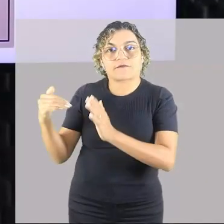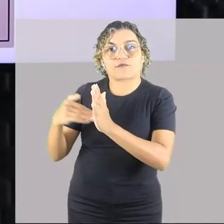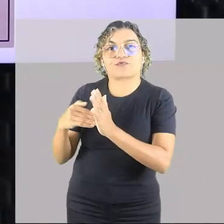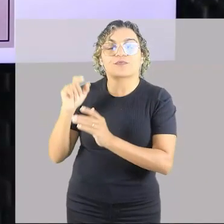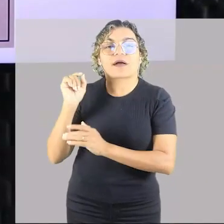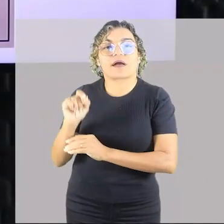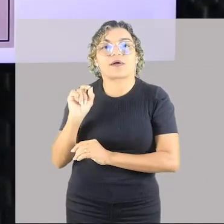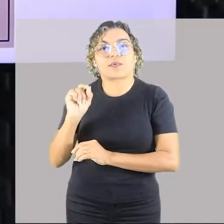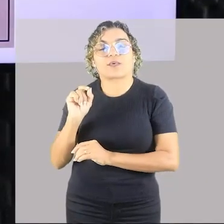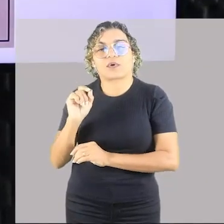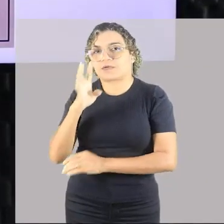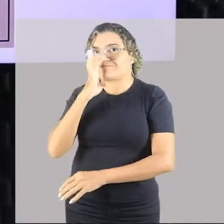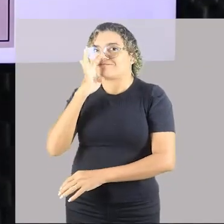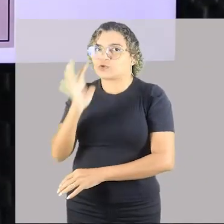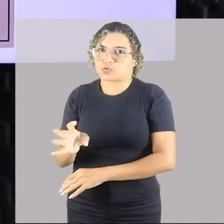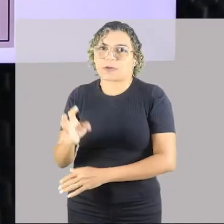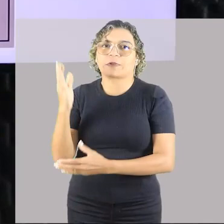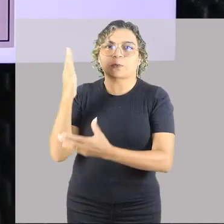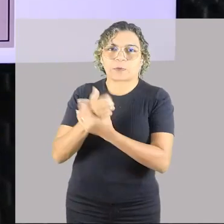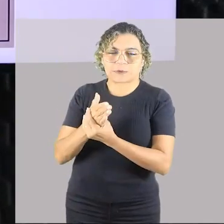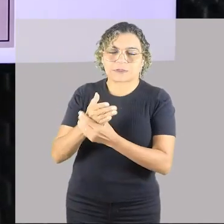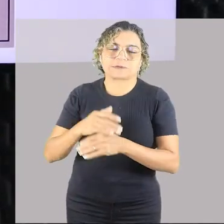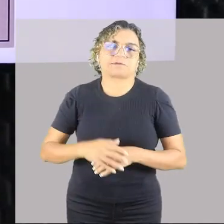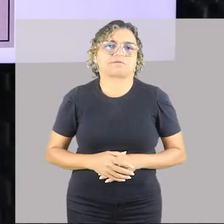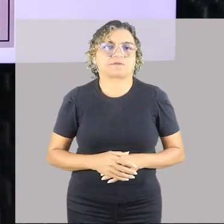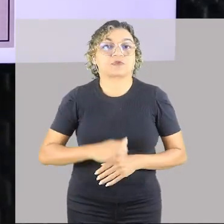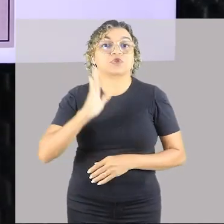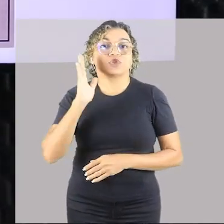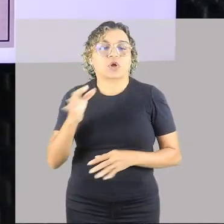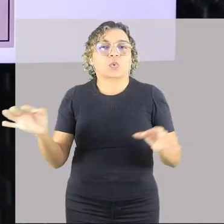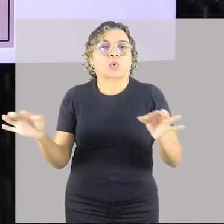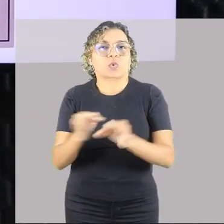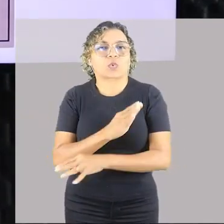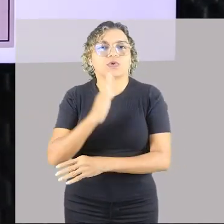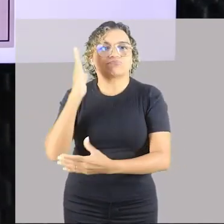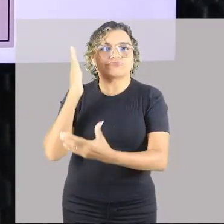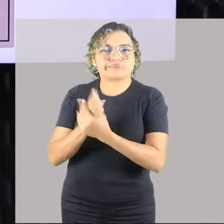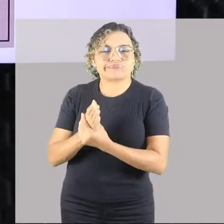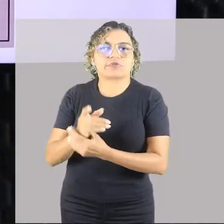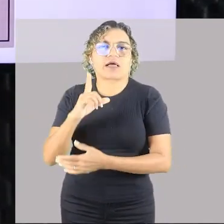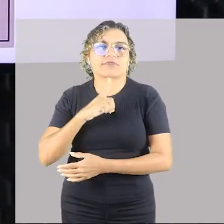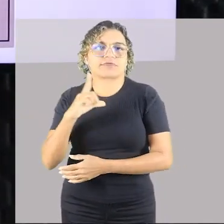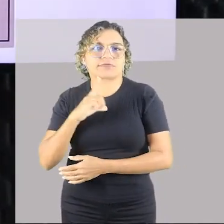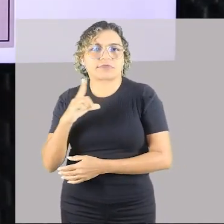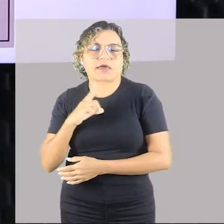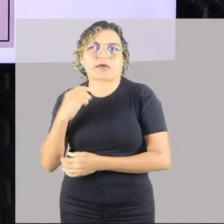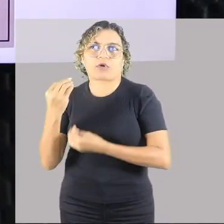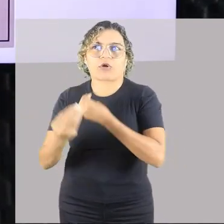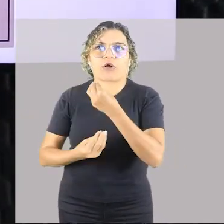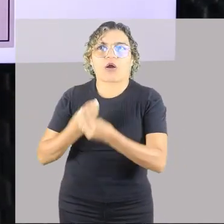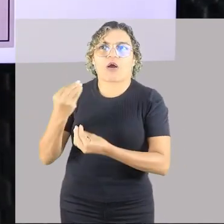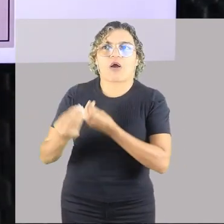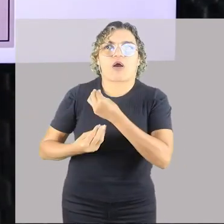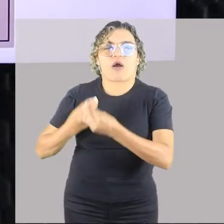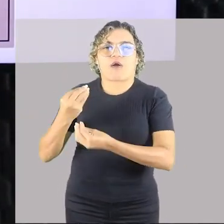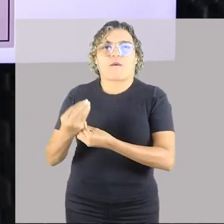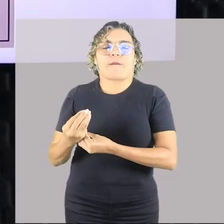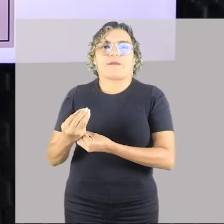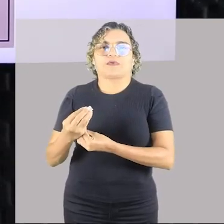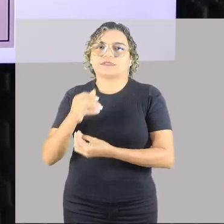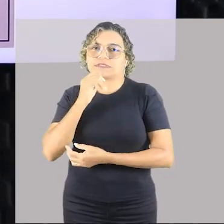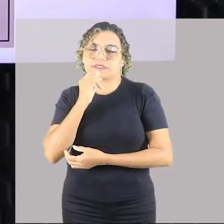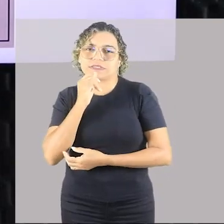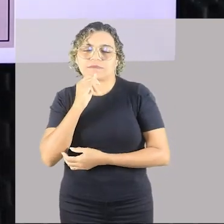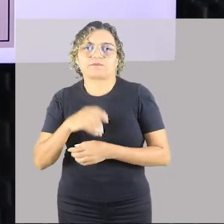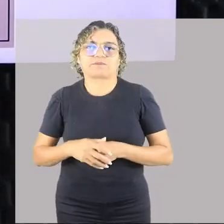fase e última, a fase do julgamento do processo. Concluído o relatório, a administração possui o dever de decidir,